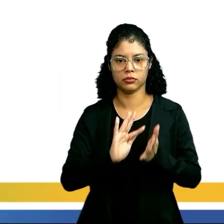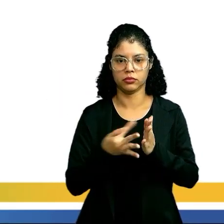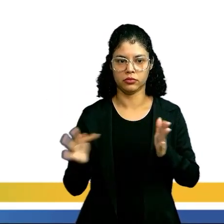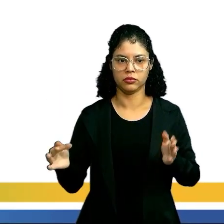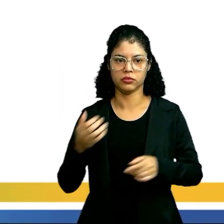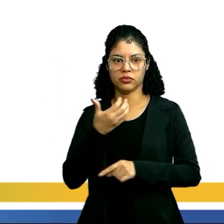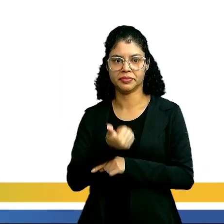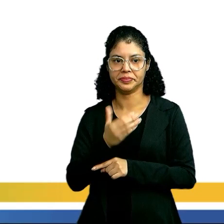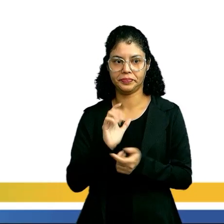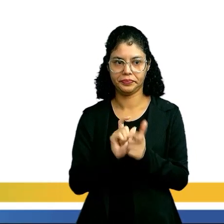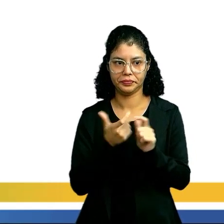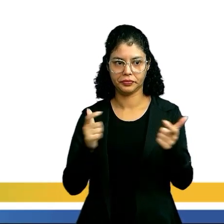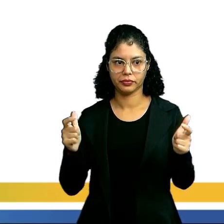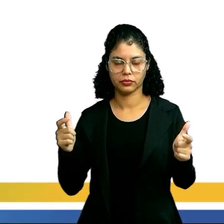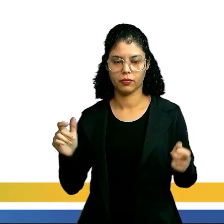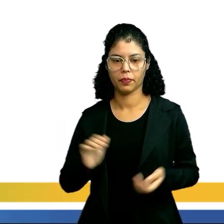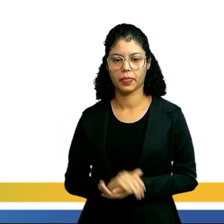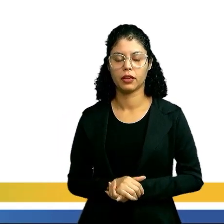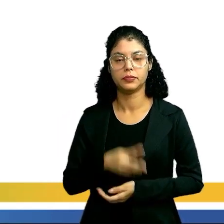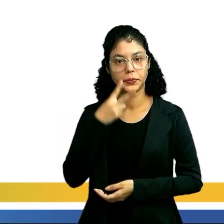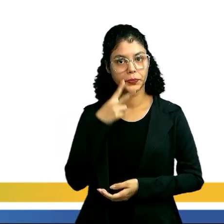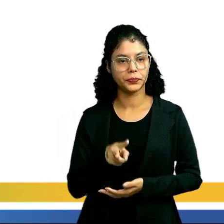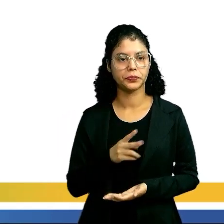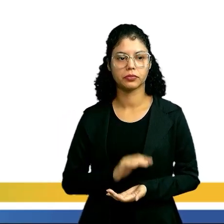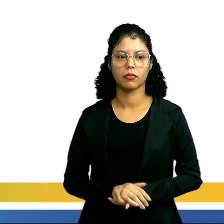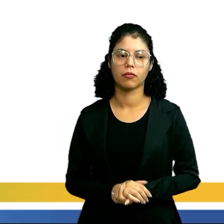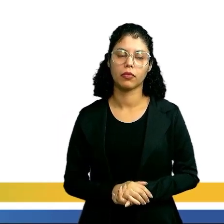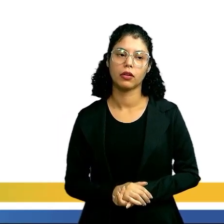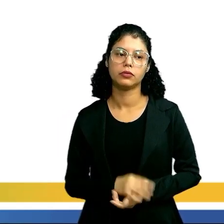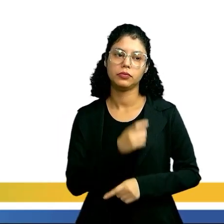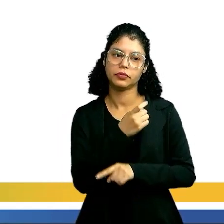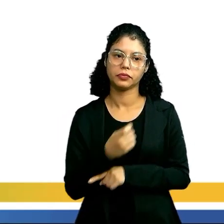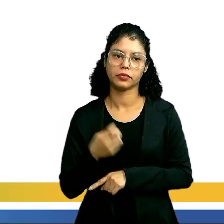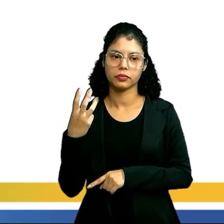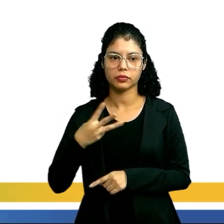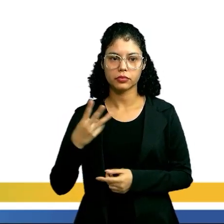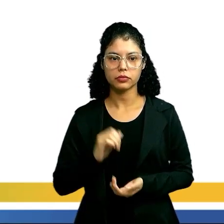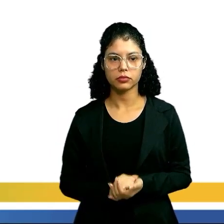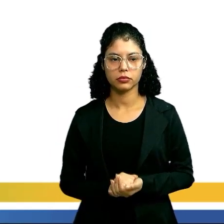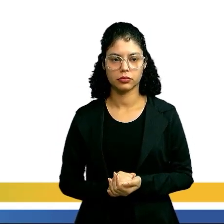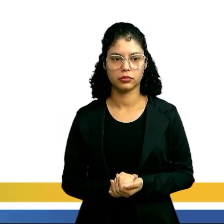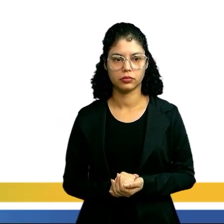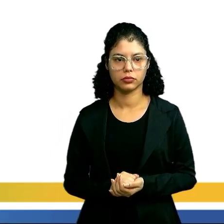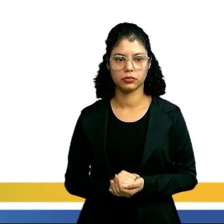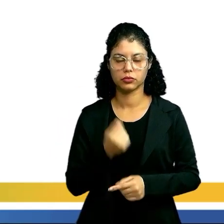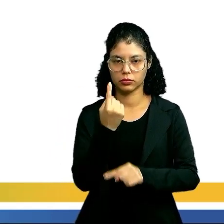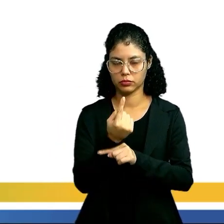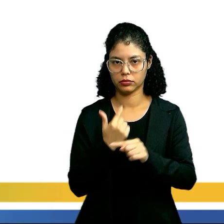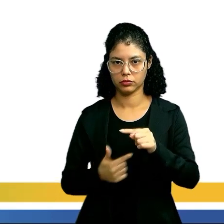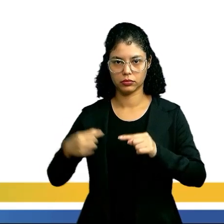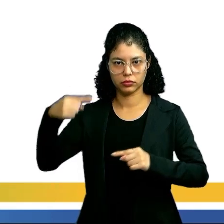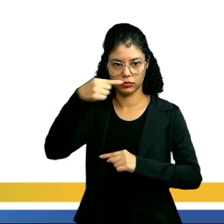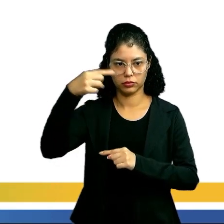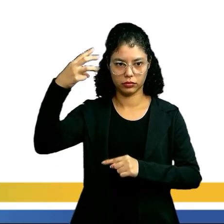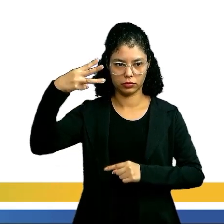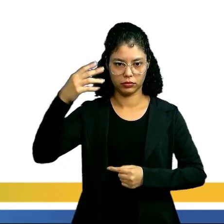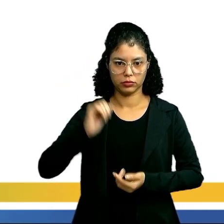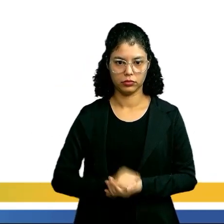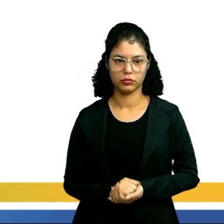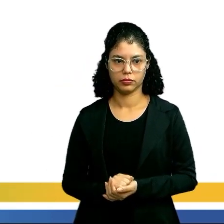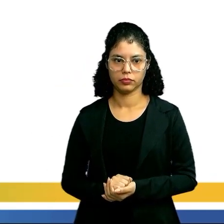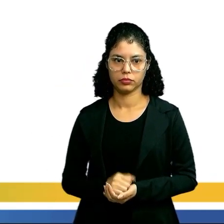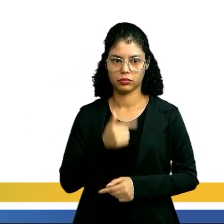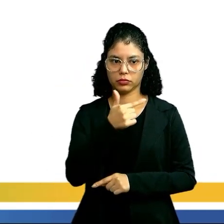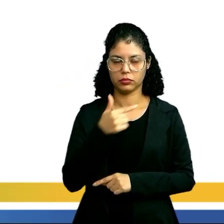função decrescente. Vamos comprovar? Se o x é menos 3, vai ficar meio elevado a menos 3.